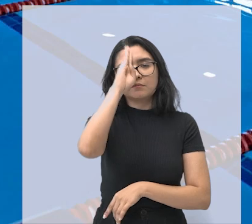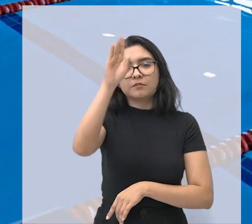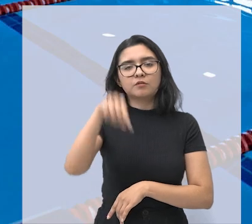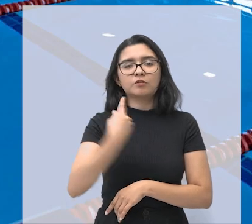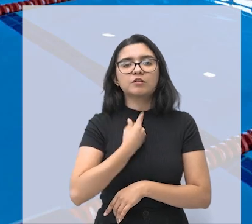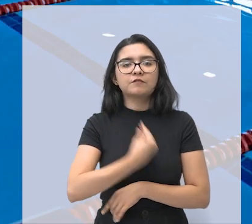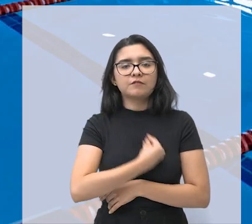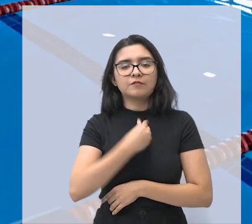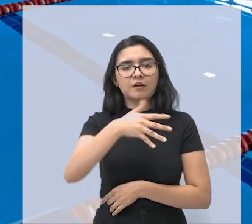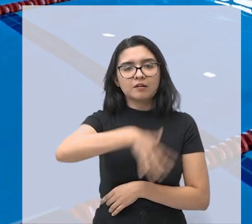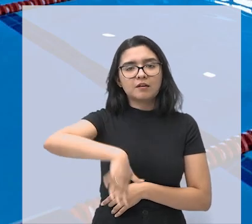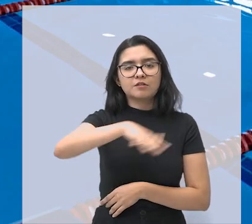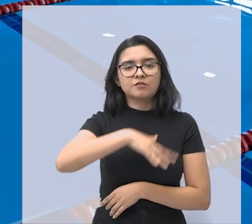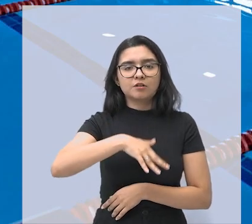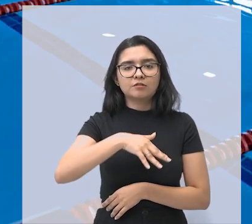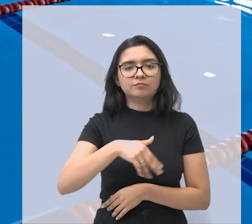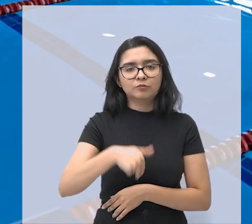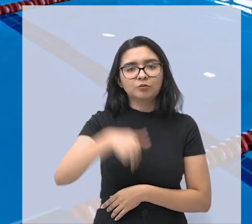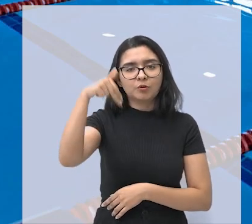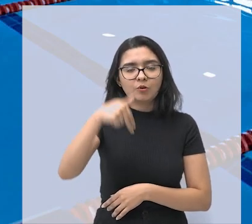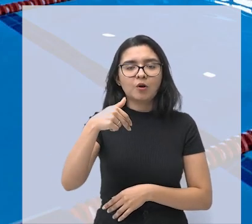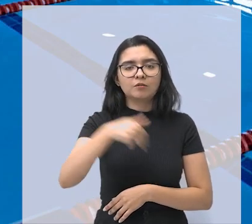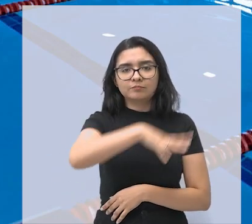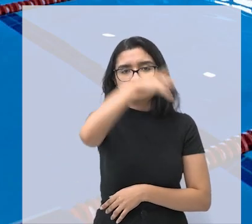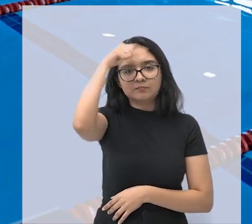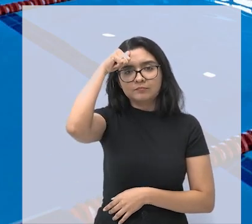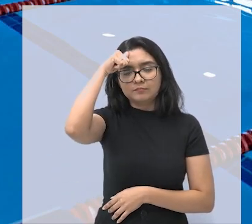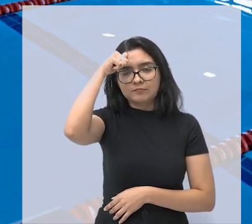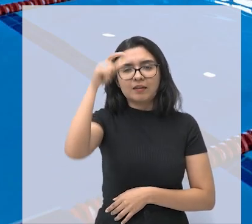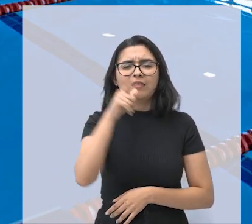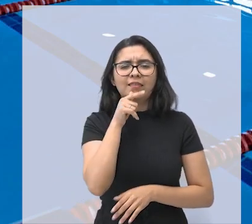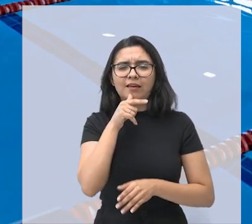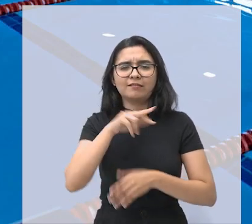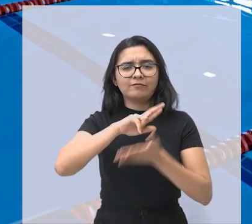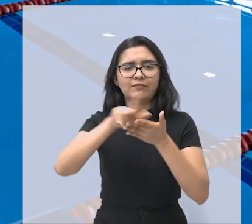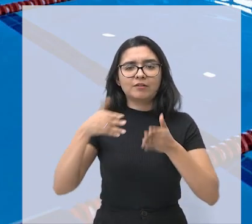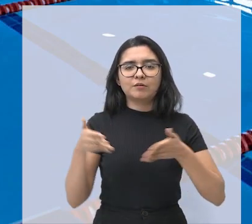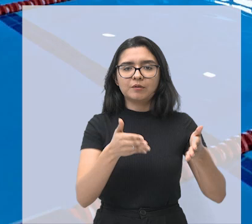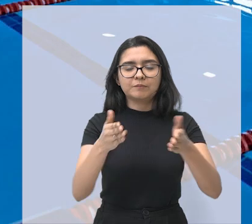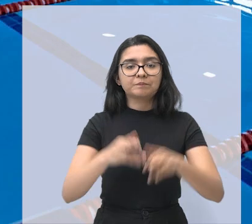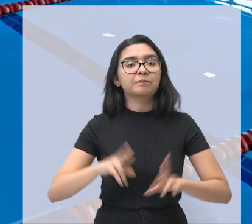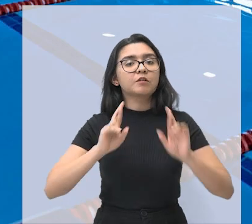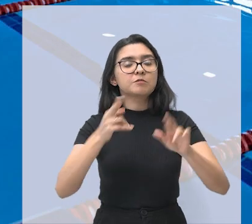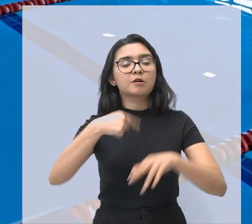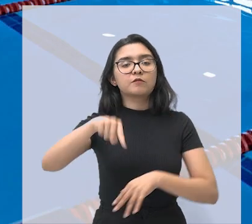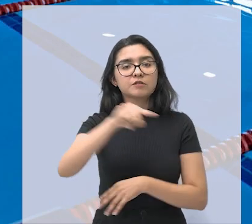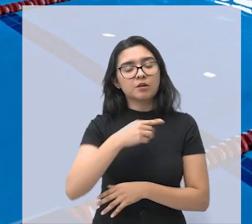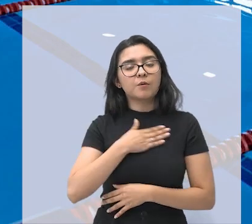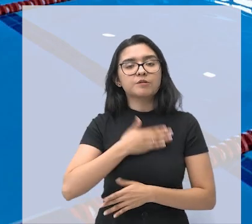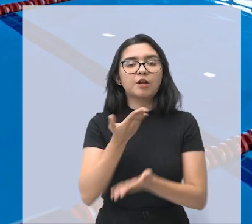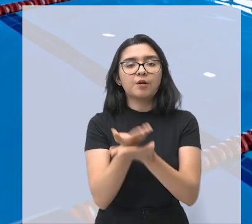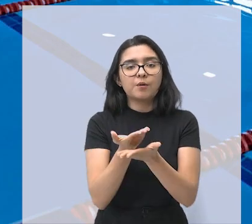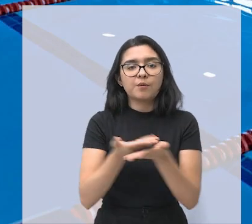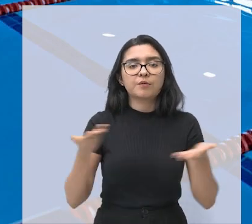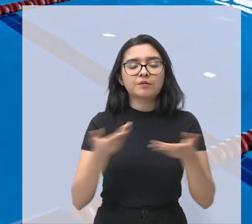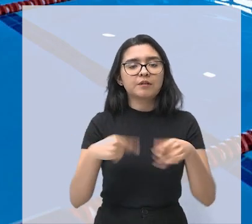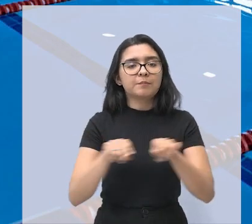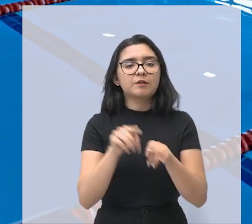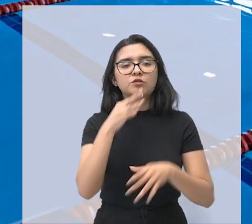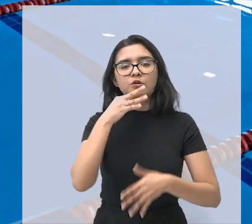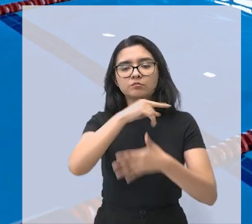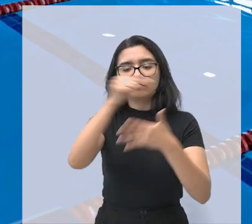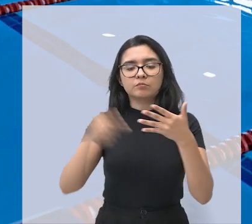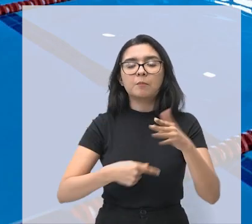a gente que vive aqui nessa região rodeada pelos nossos rios. Espero que vocês tenham gostado de